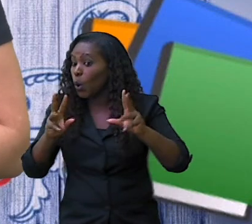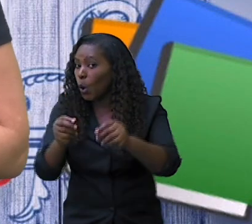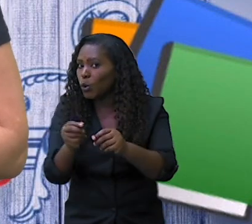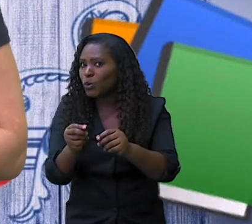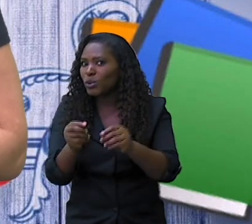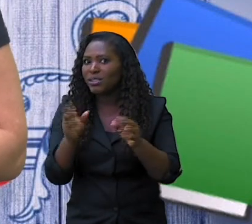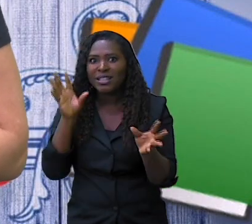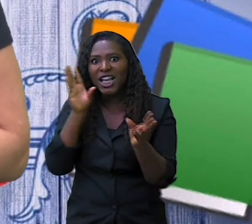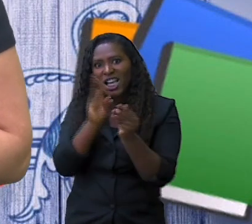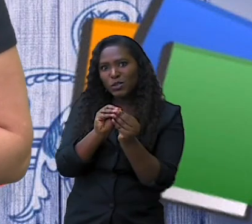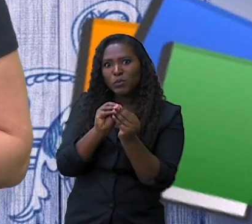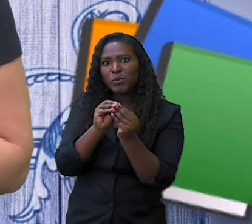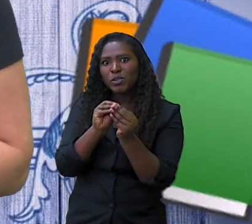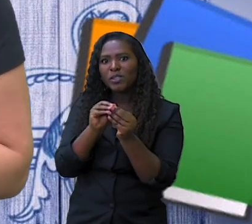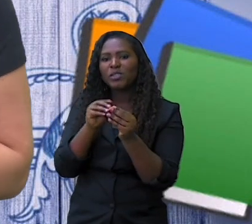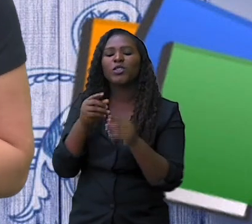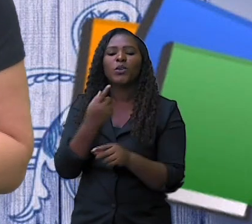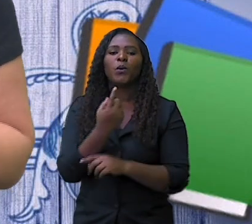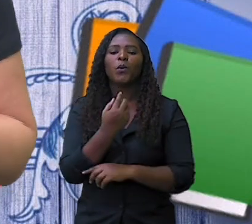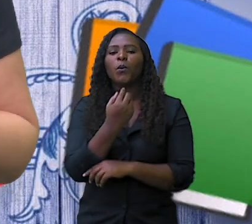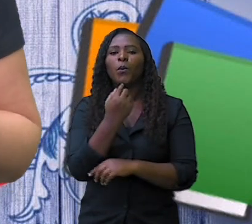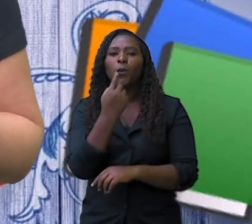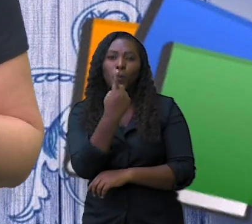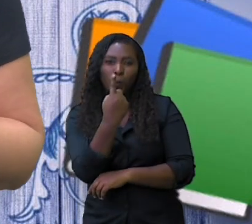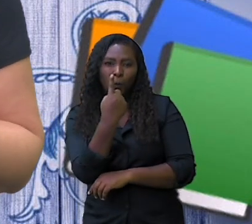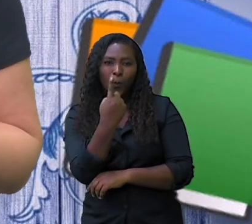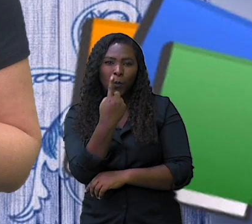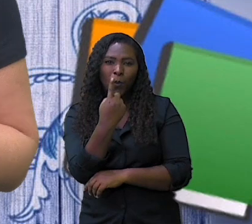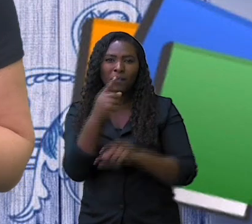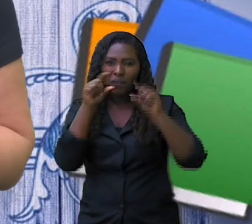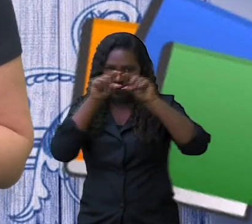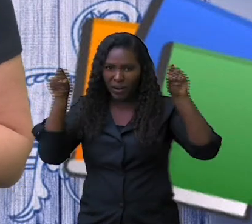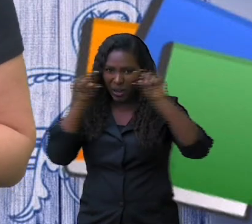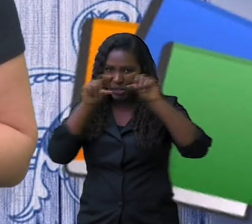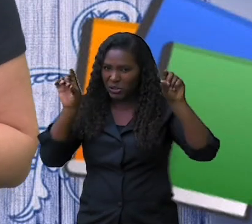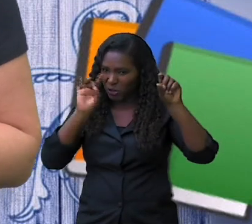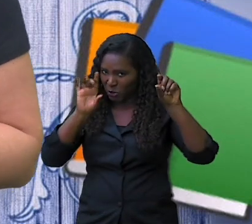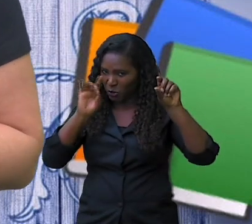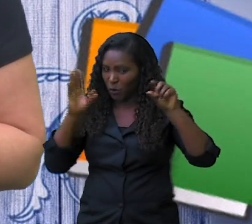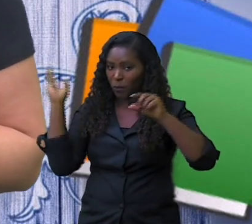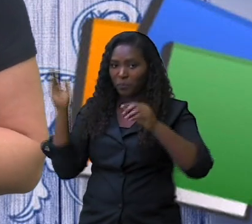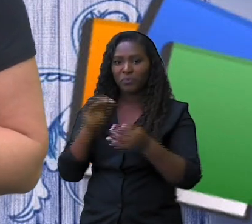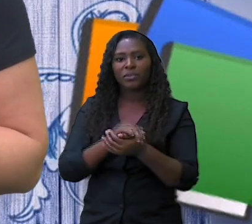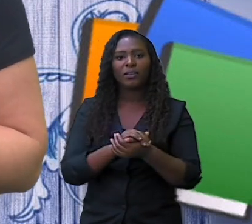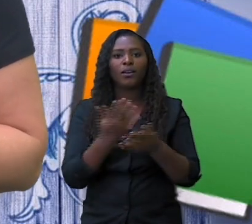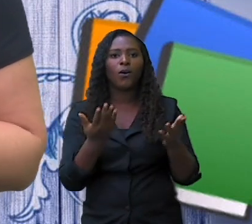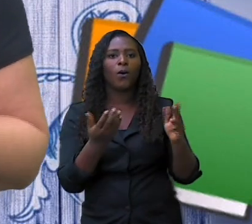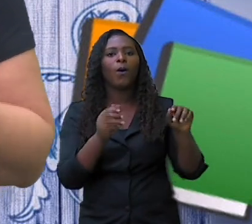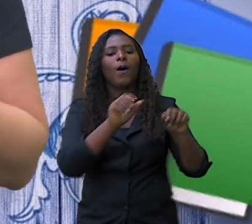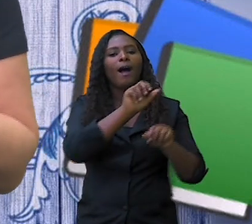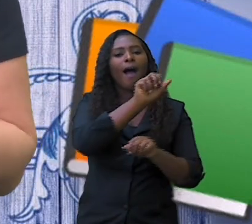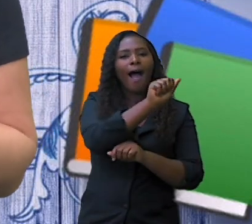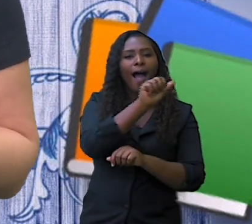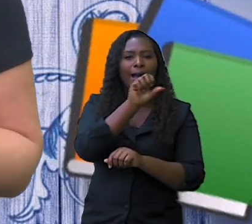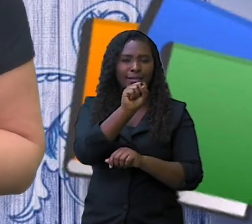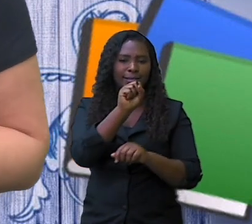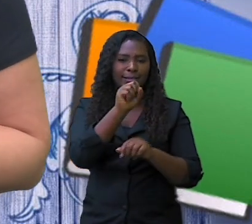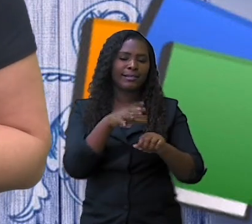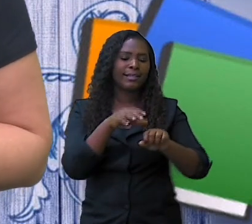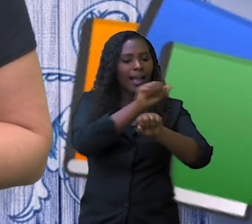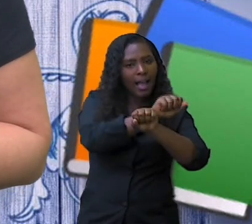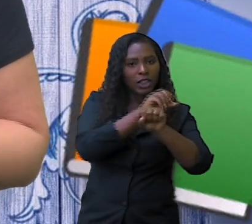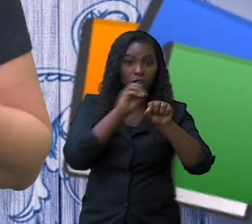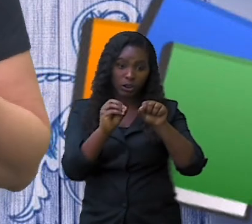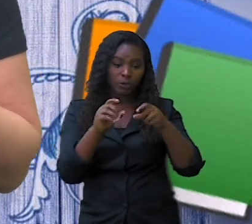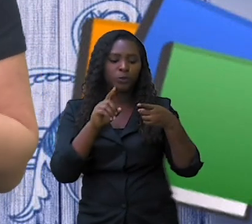animadas chegaram. Então, aqui nós vamos perceber que temos os as, que é artigo, as é artigo, suas, que